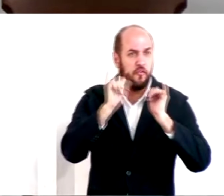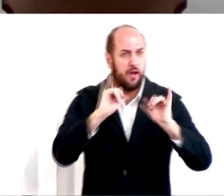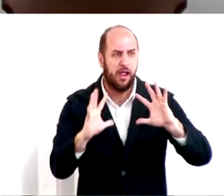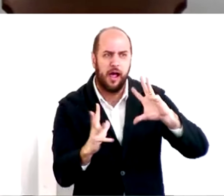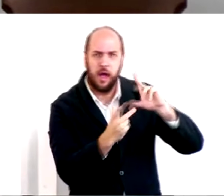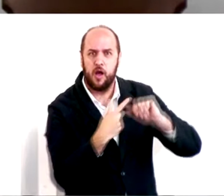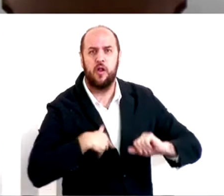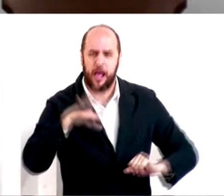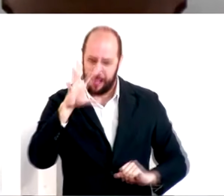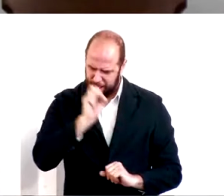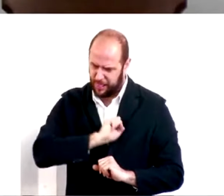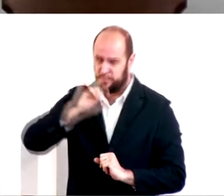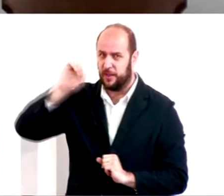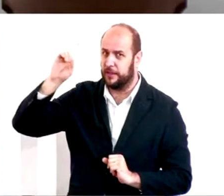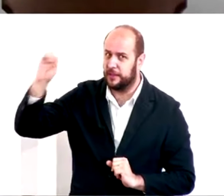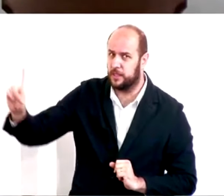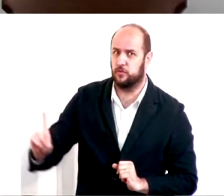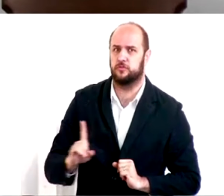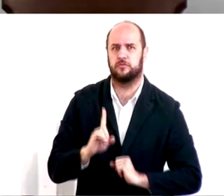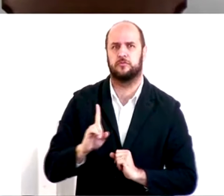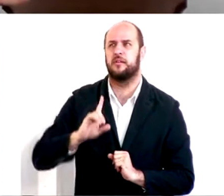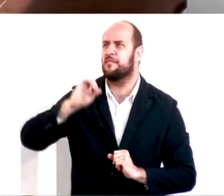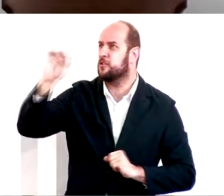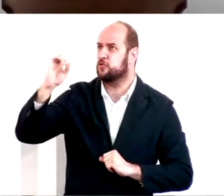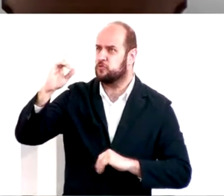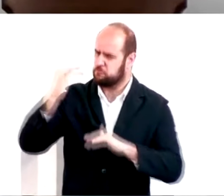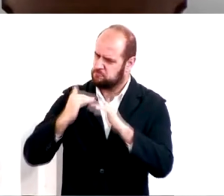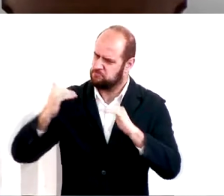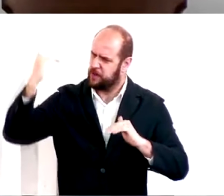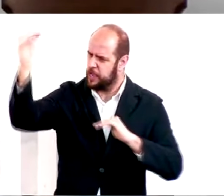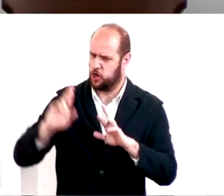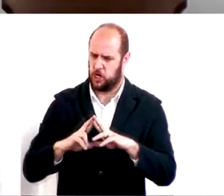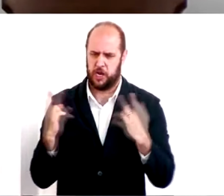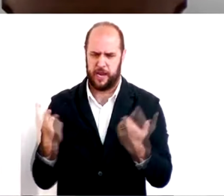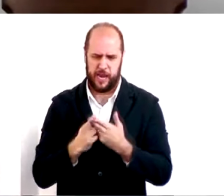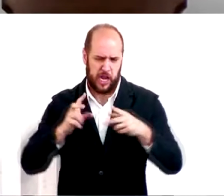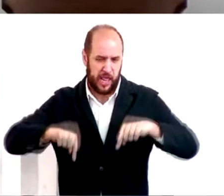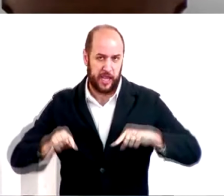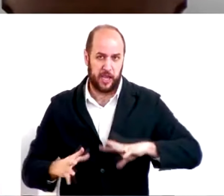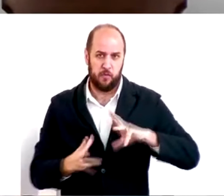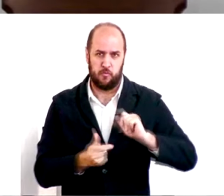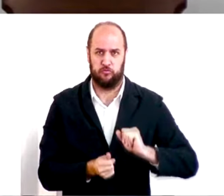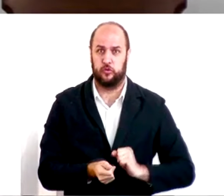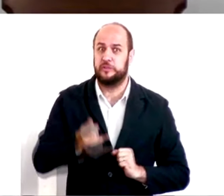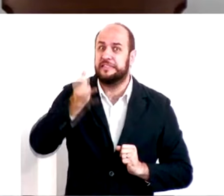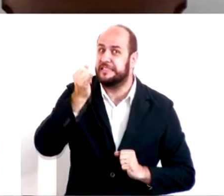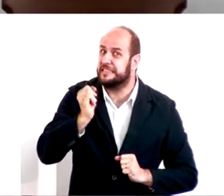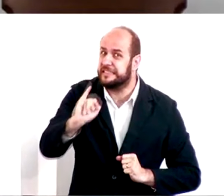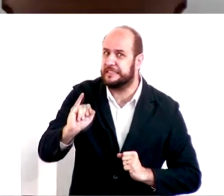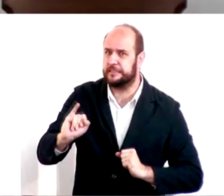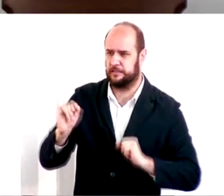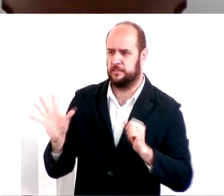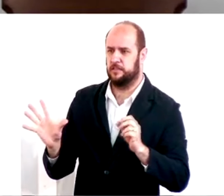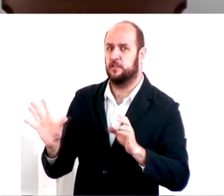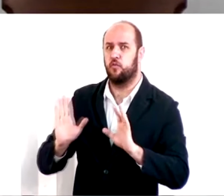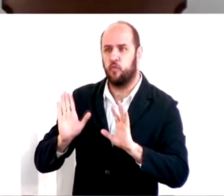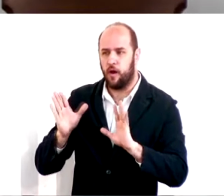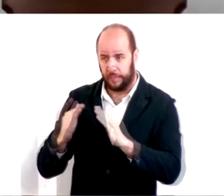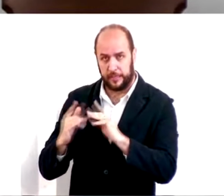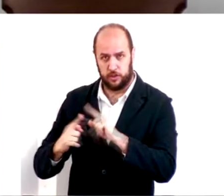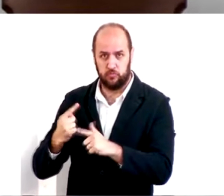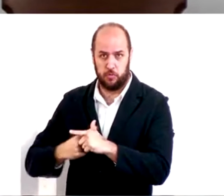esse reino que está por vir, mais do que os reinos presentes, se a igreja estiver passando por essa